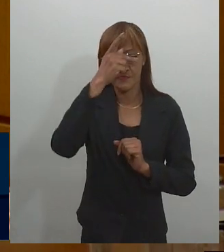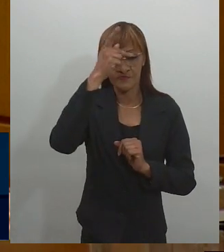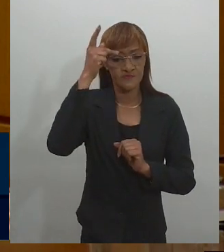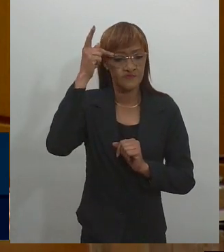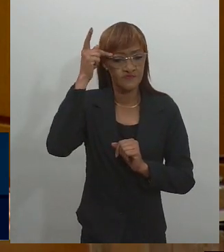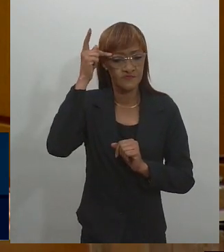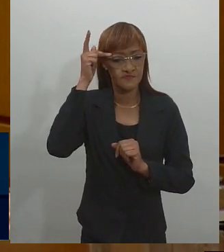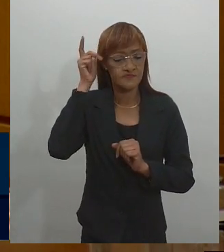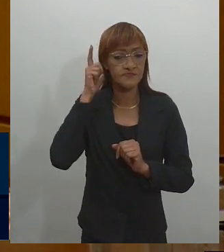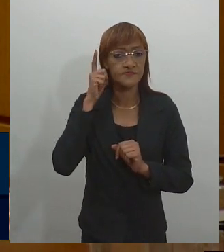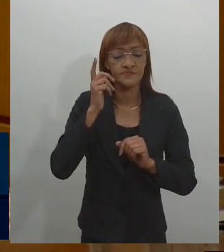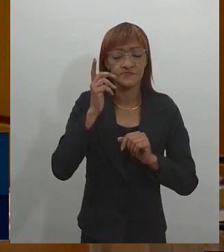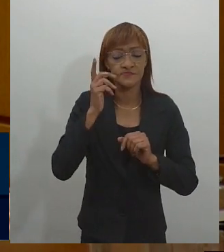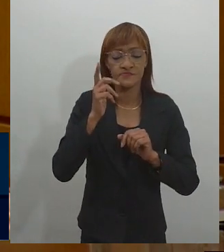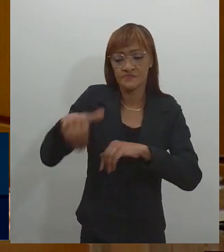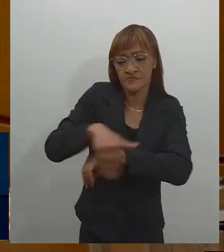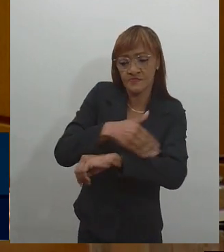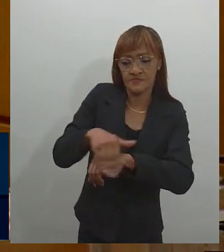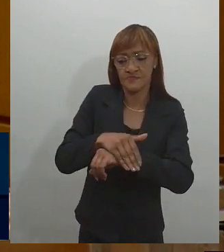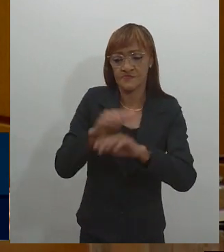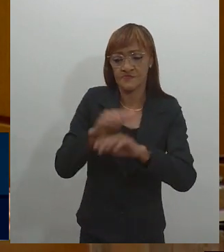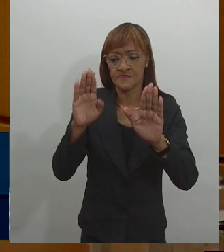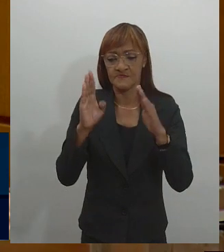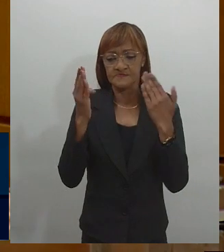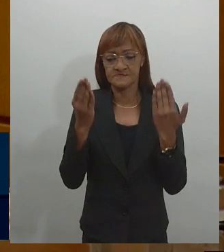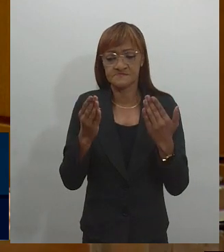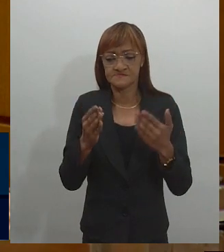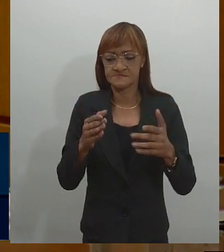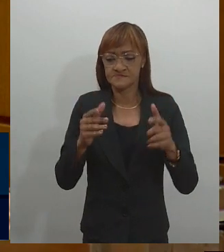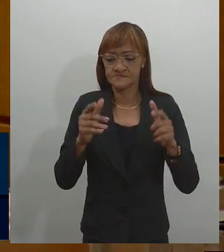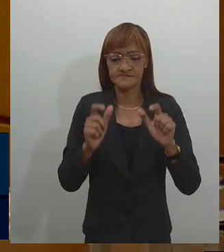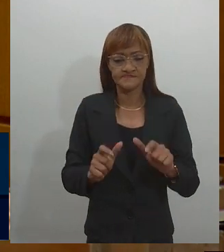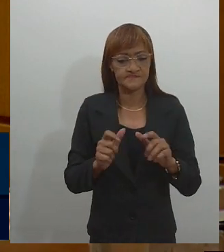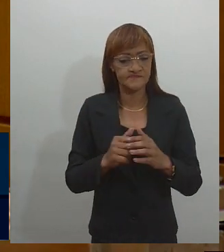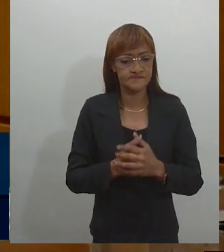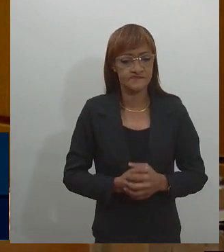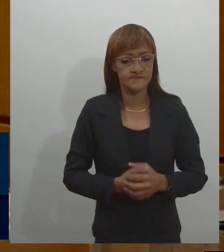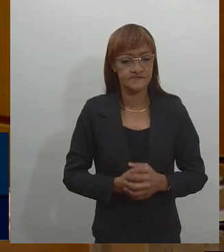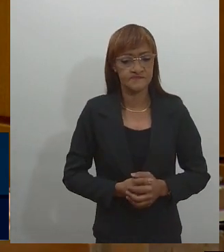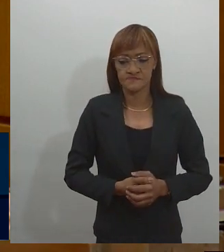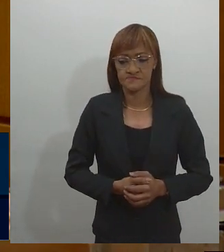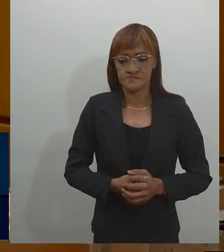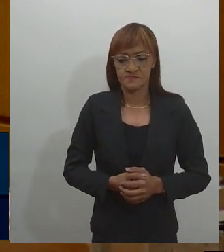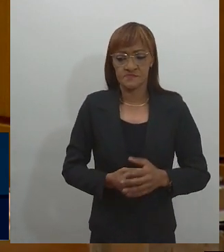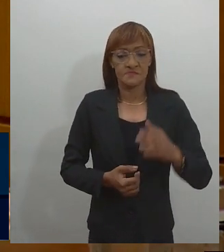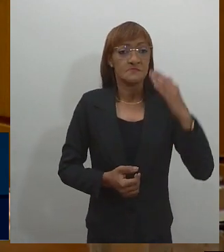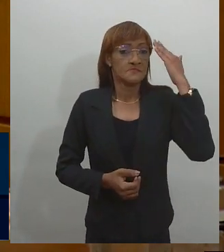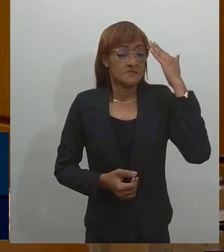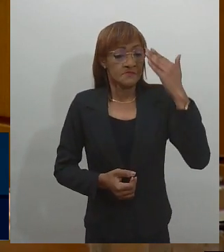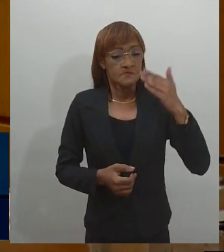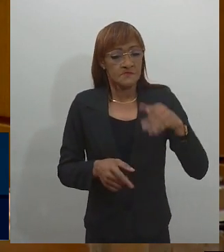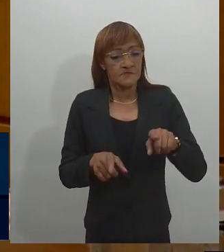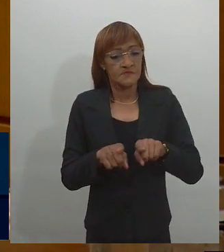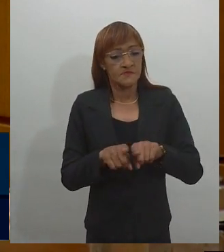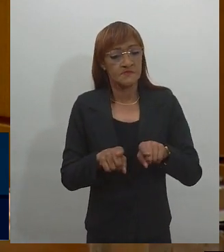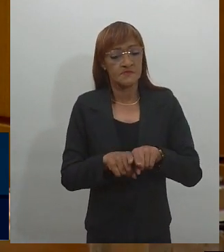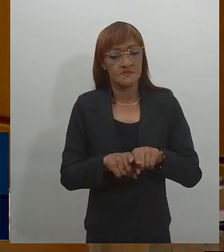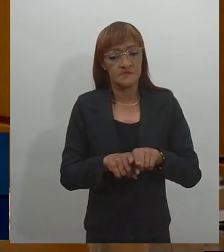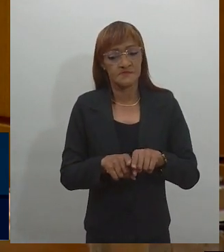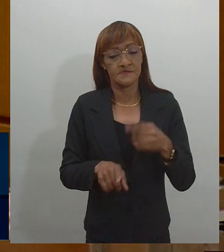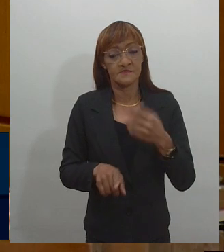no espaço de eventos. E agradecer também ao governo do estado pelo apoio